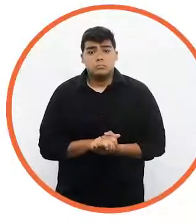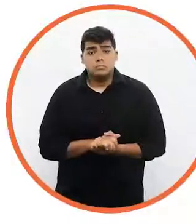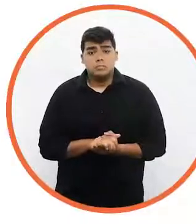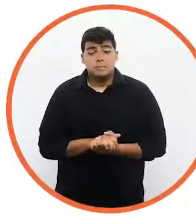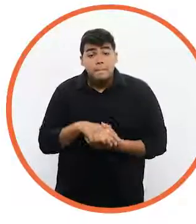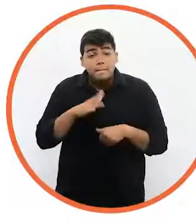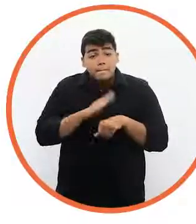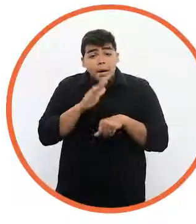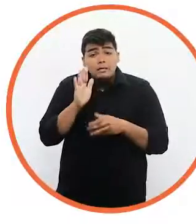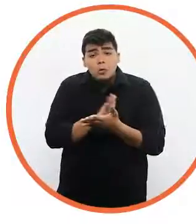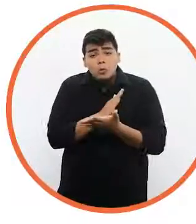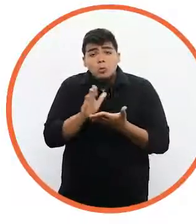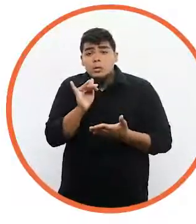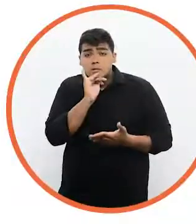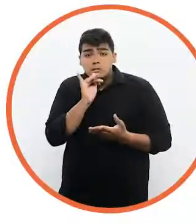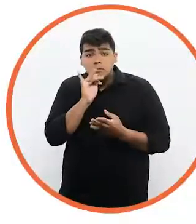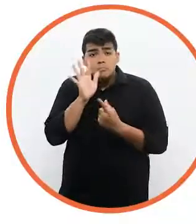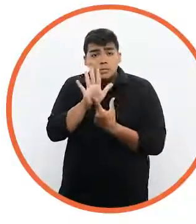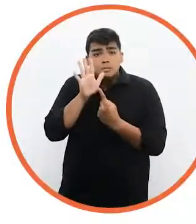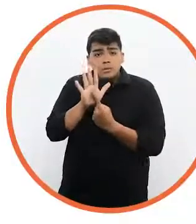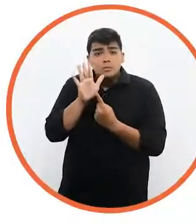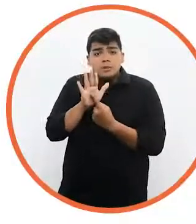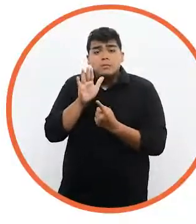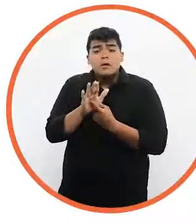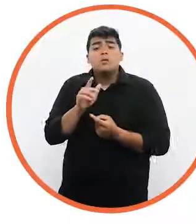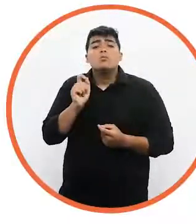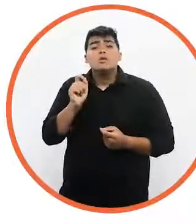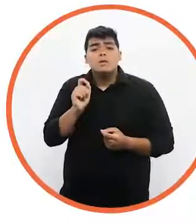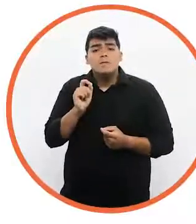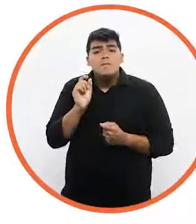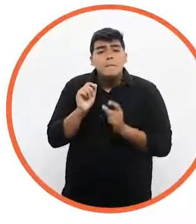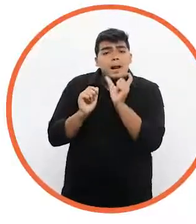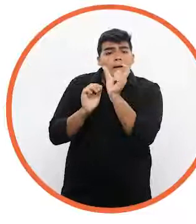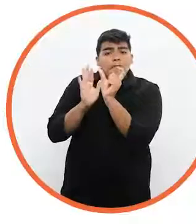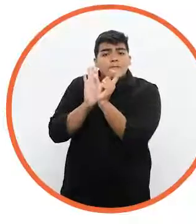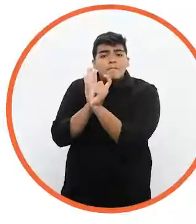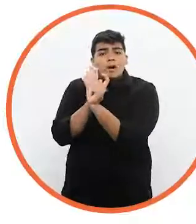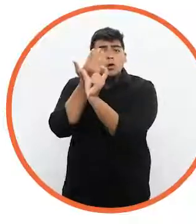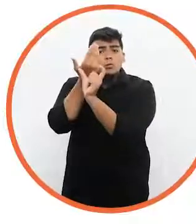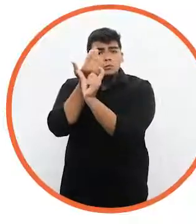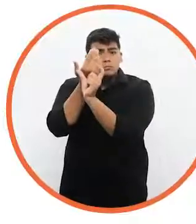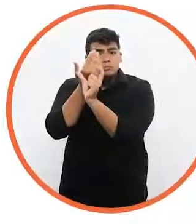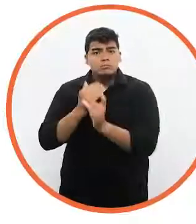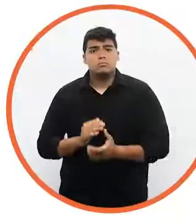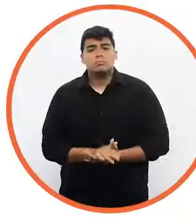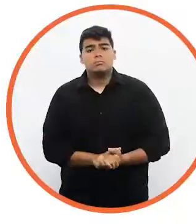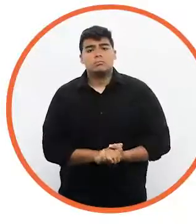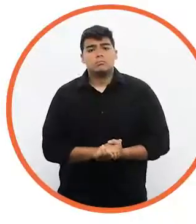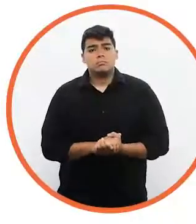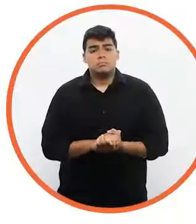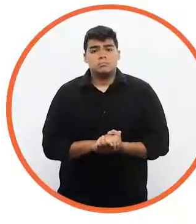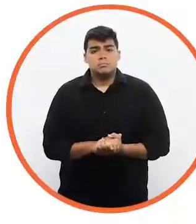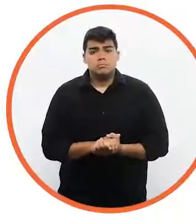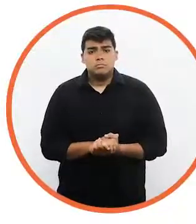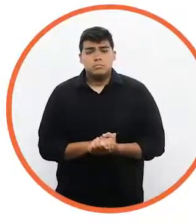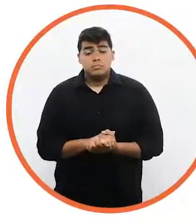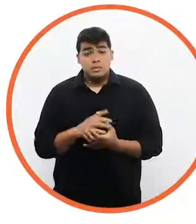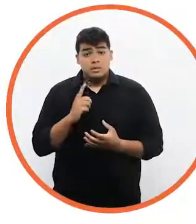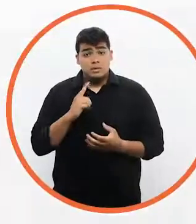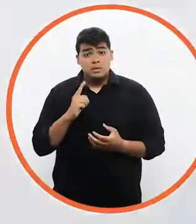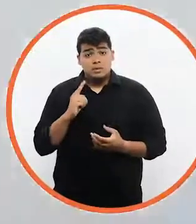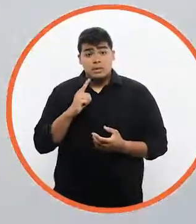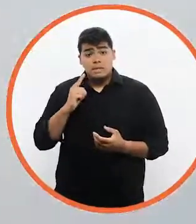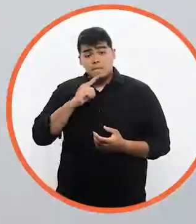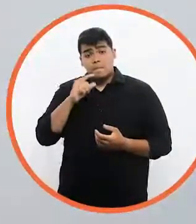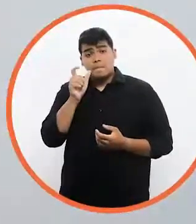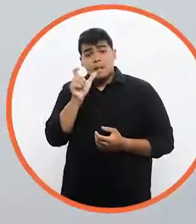Olha só, mais alguns exemplos de alguns falsos cognatos ou heterossemânticos. Eu tenho aí rato, que significa